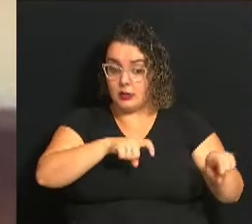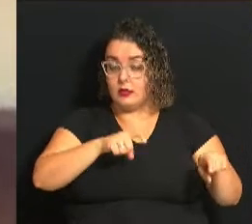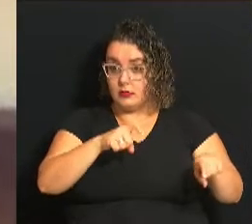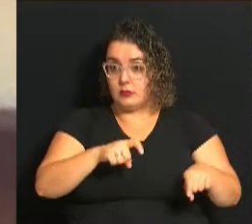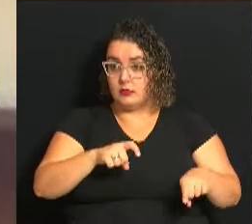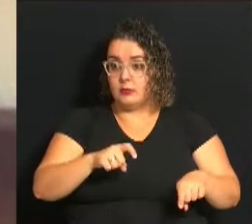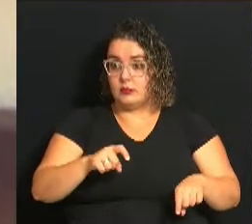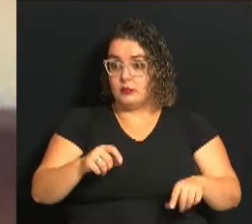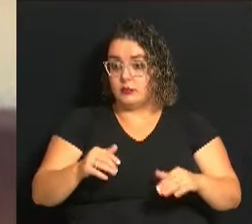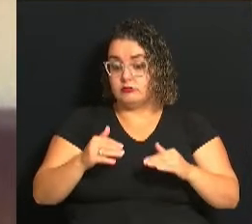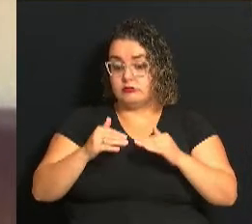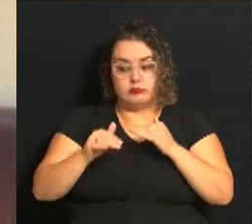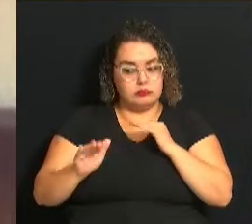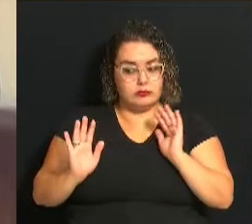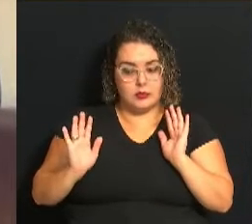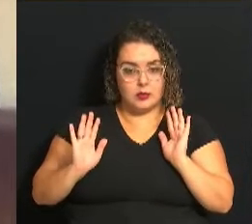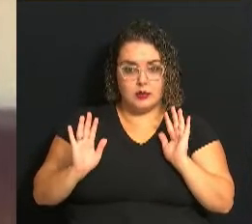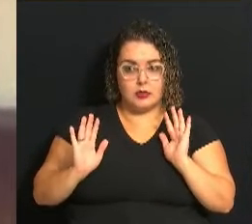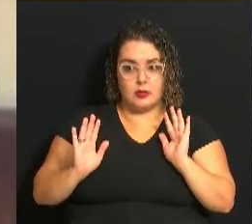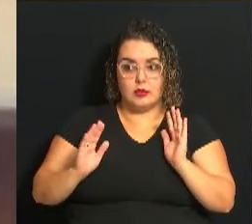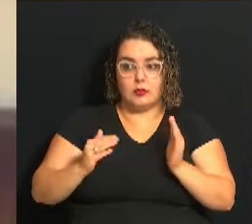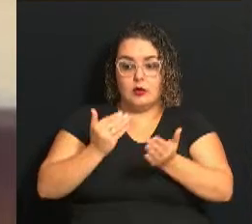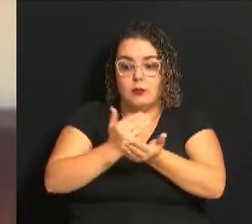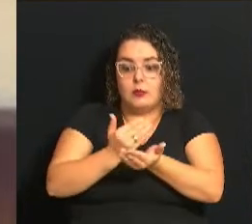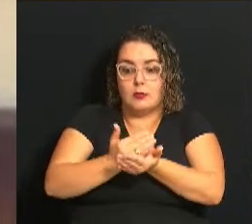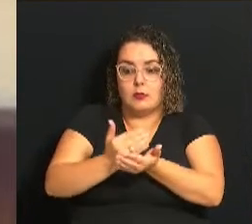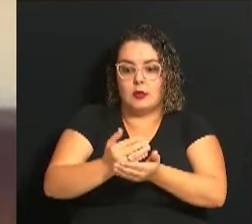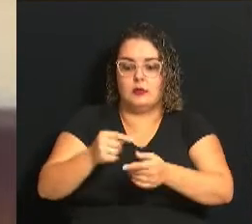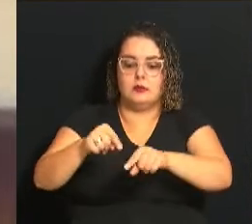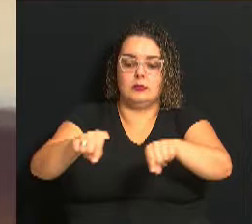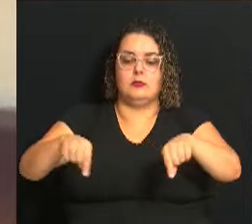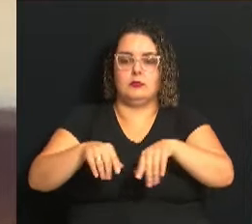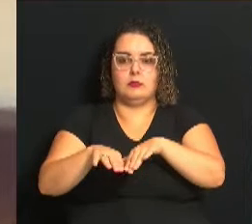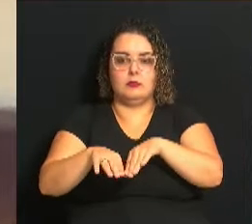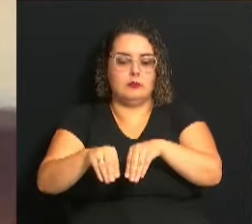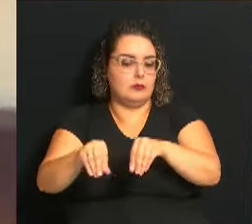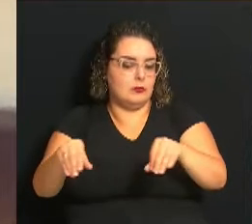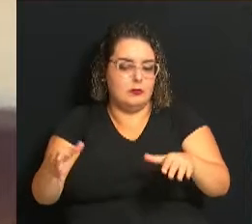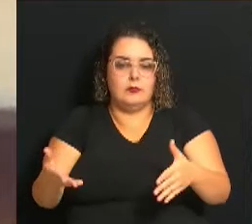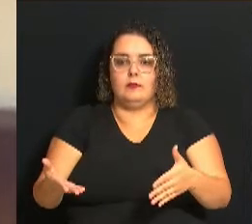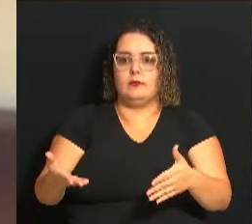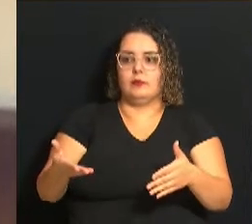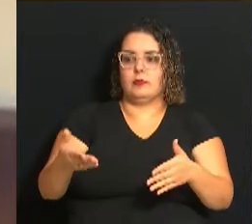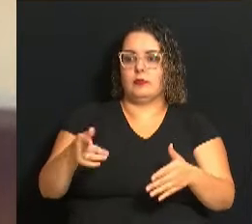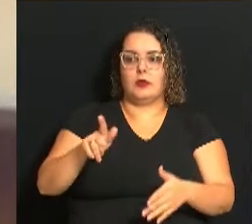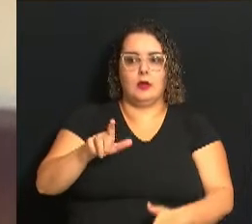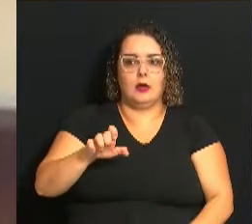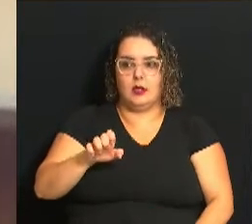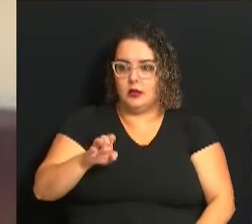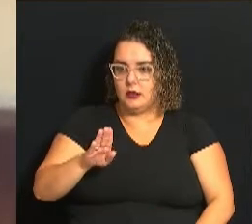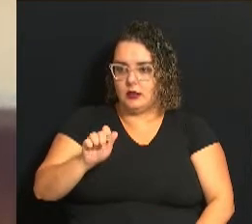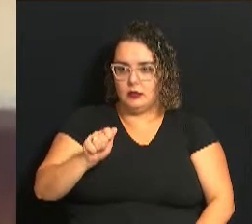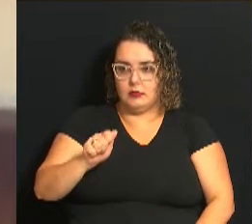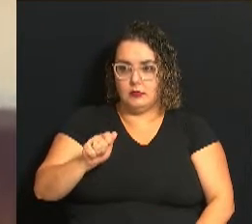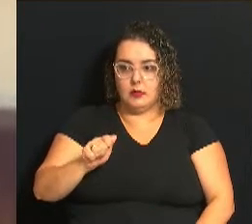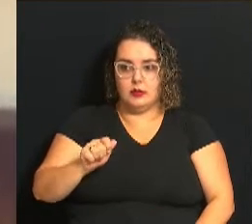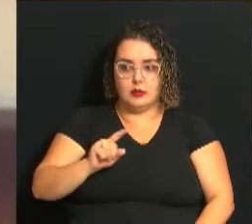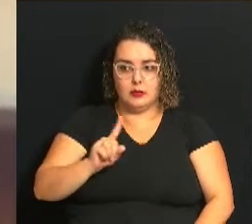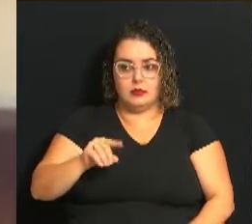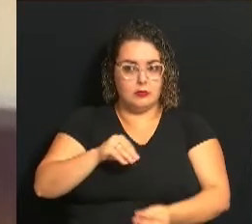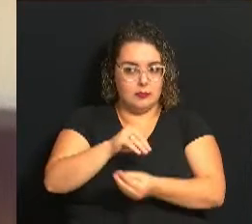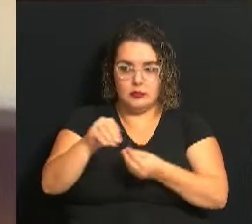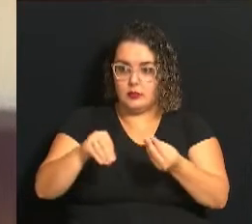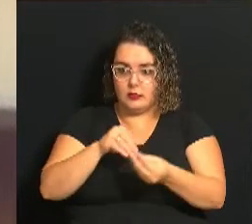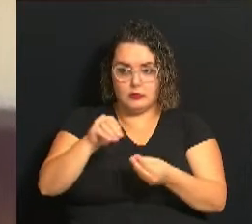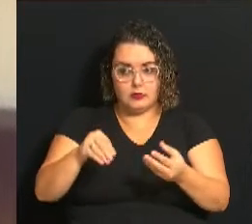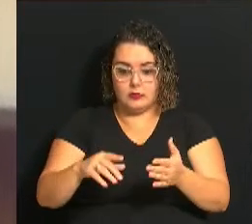a aprovação do parcelamento do solo, com o cadastramento da gleba. A gente não está mexendo nessa parte, a gente está falando, não estamos mexendo